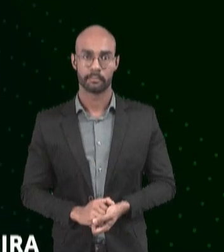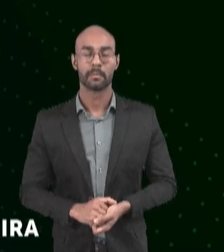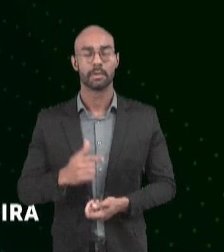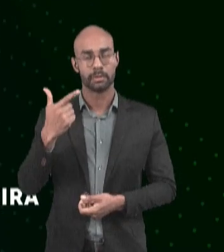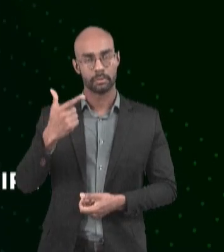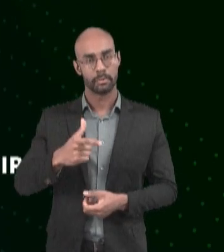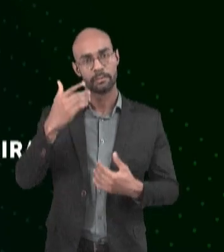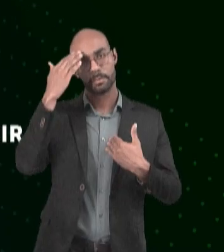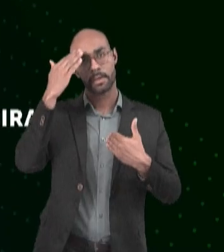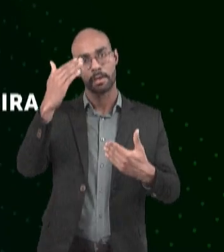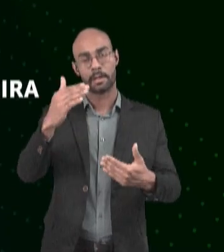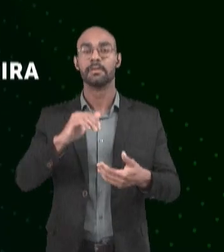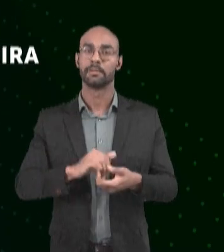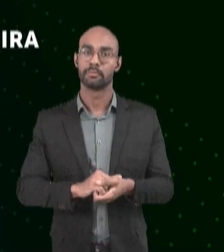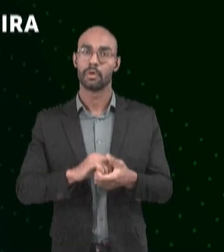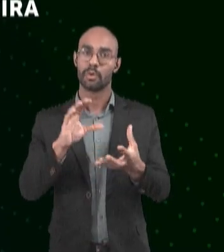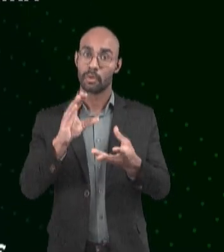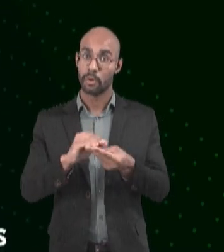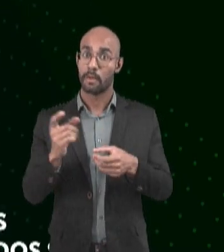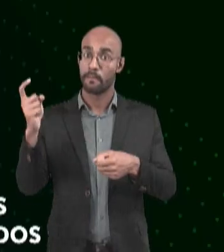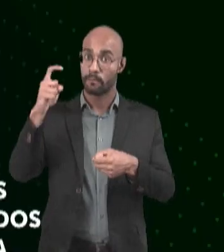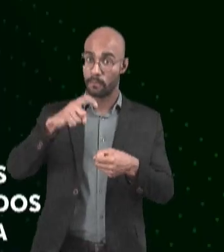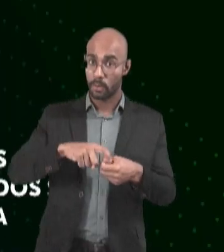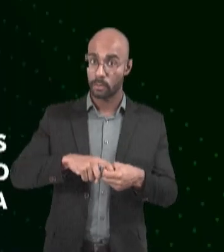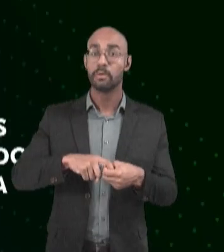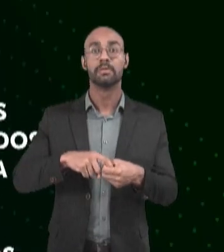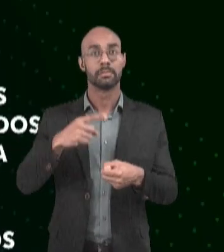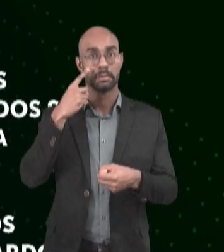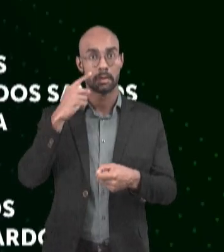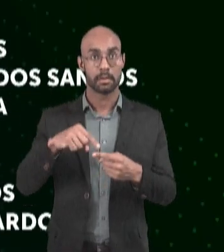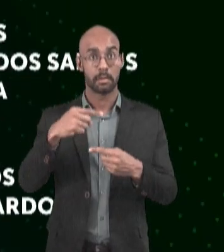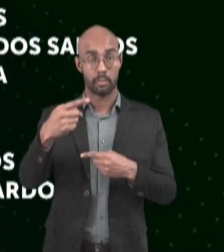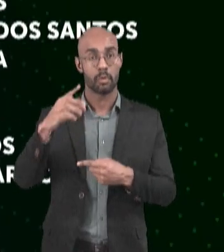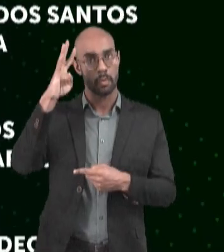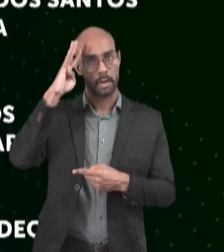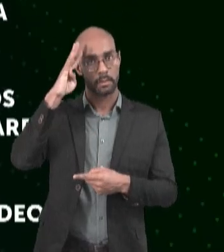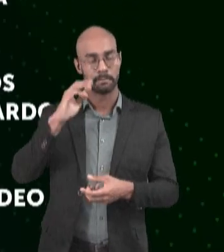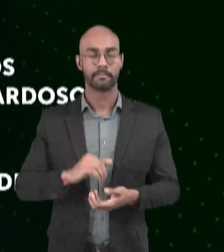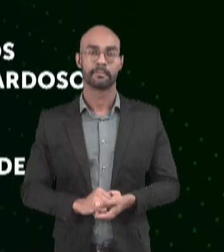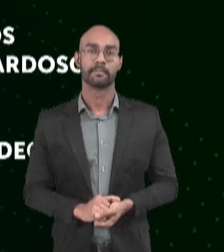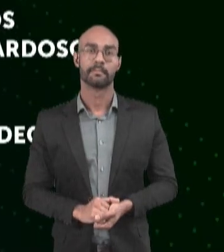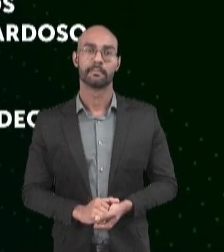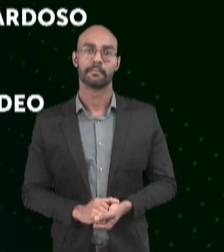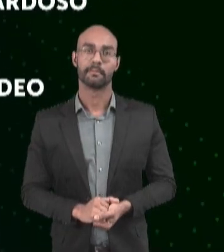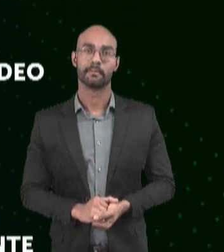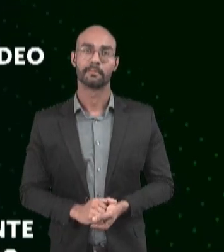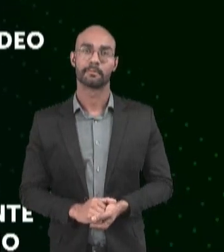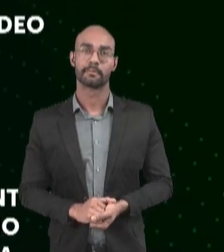Mais uma vez, muito obrigado. Redação final volta após a sessão desta quarta-feira.